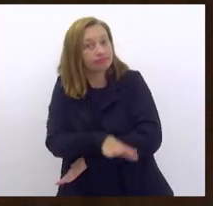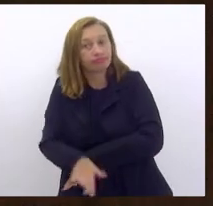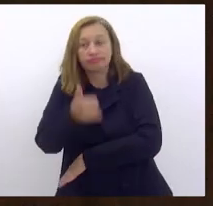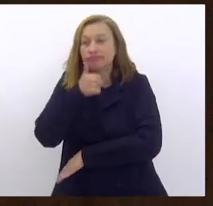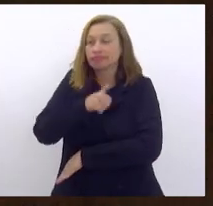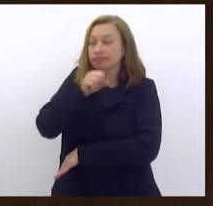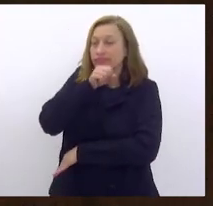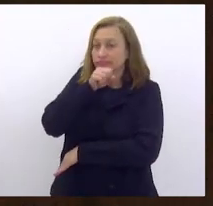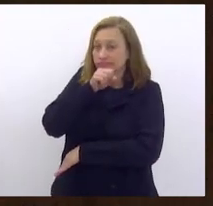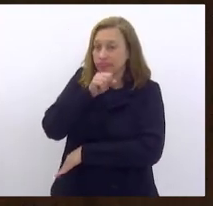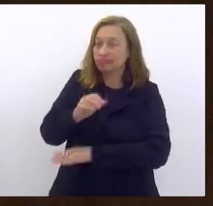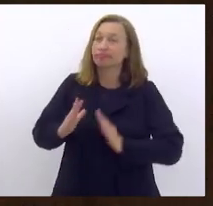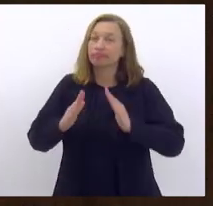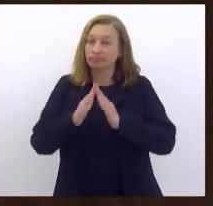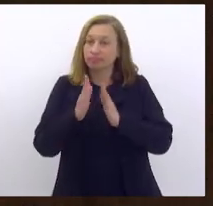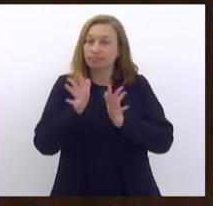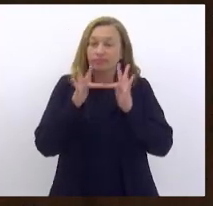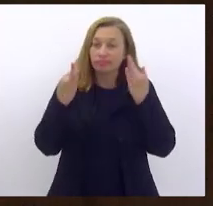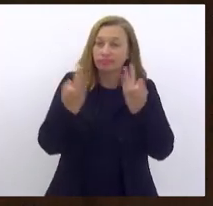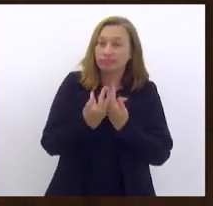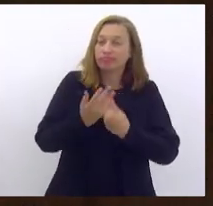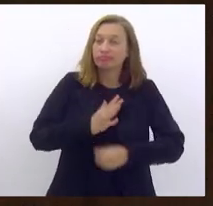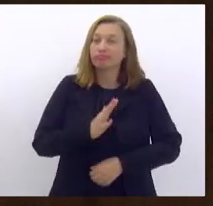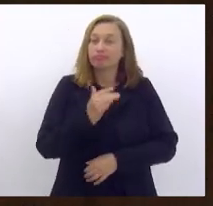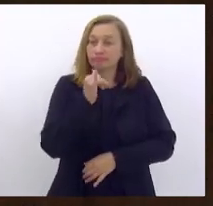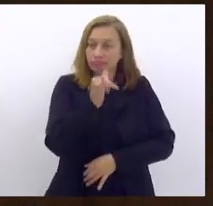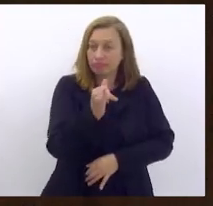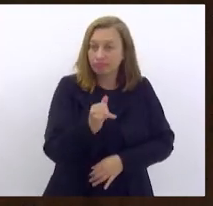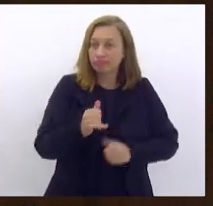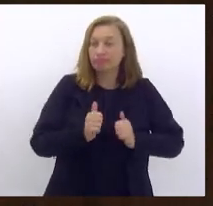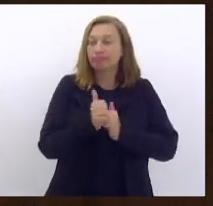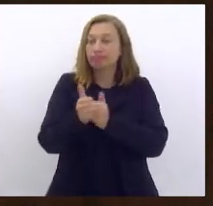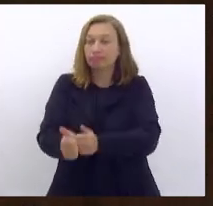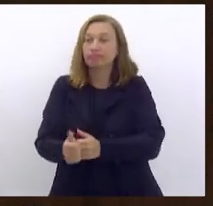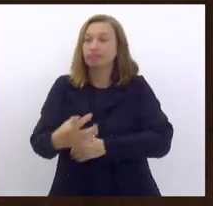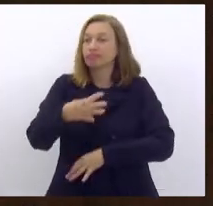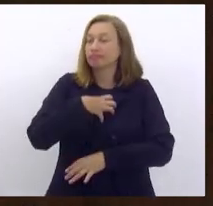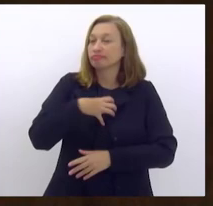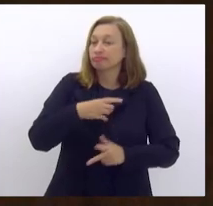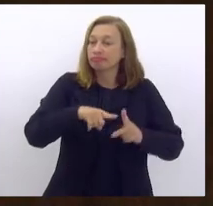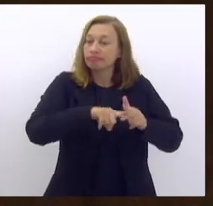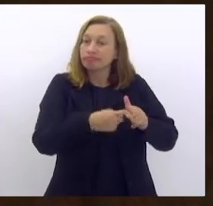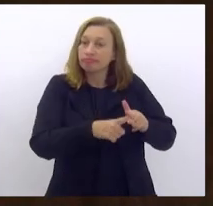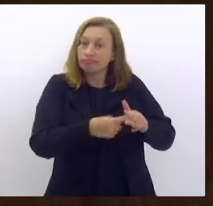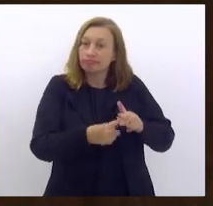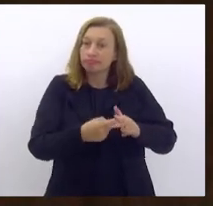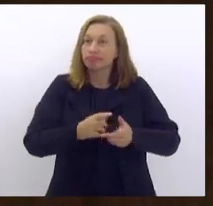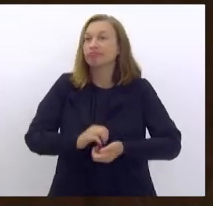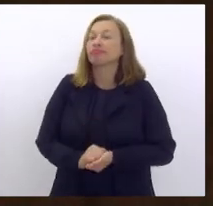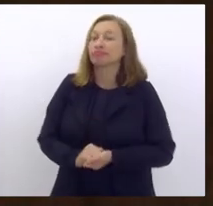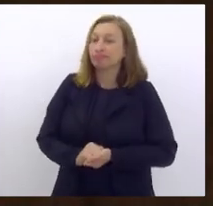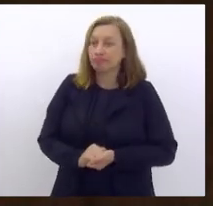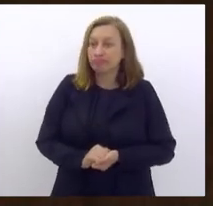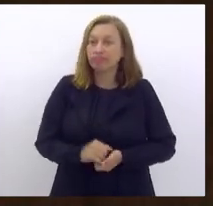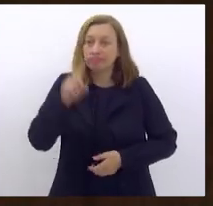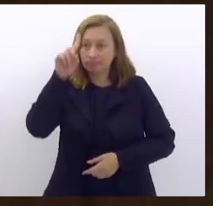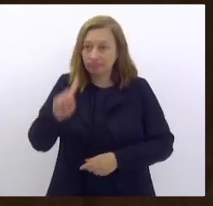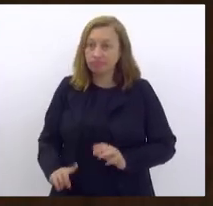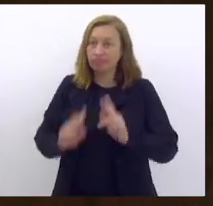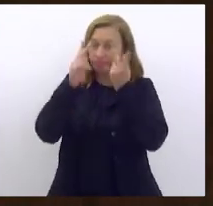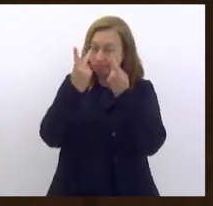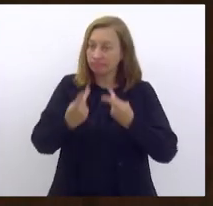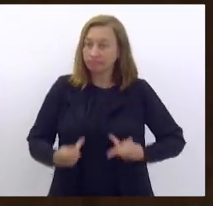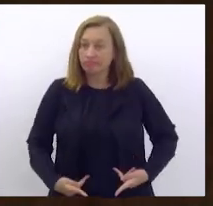na mesa da família fluminense, e a partir daí a gente caminhar no sentido da correção ao acesso à alimentação, que é um direito